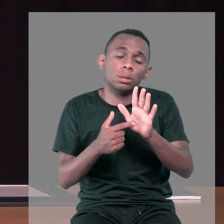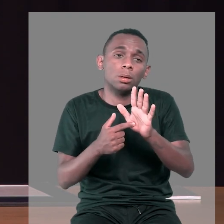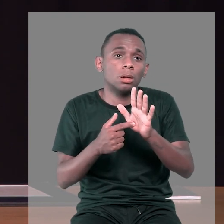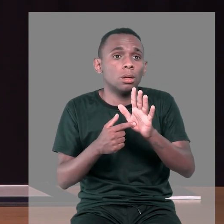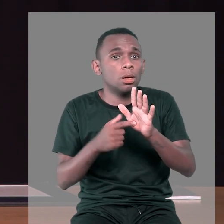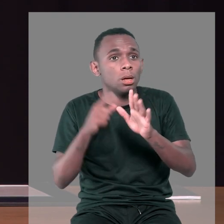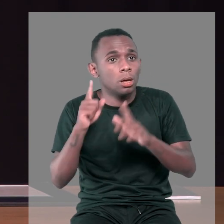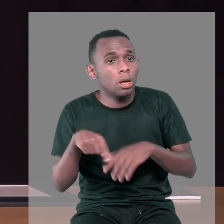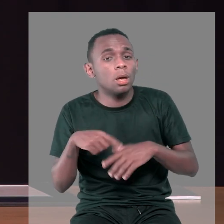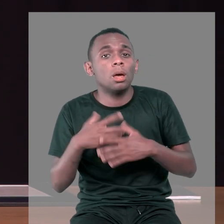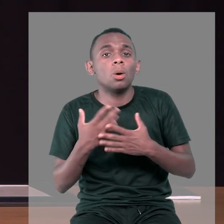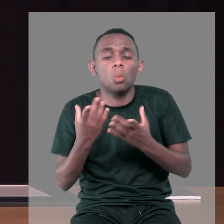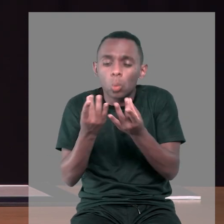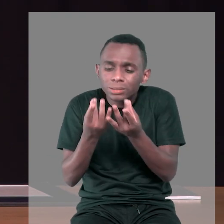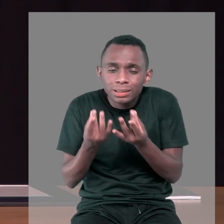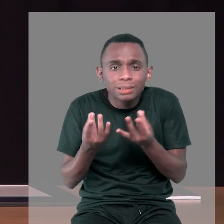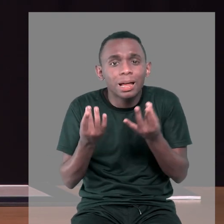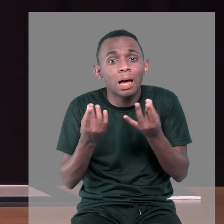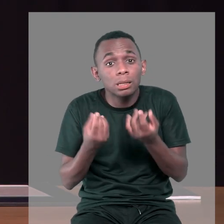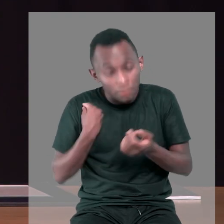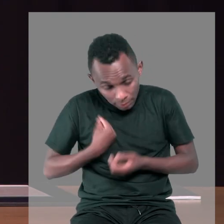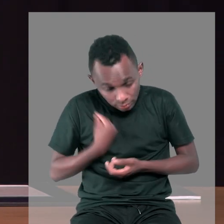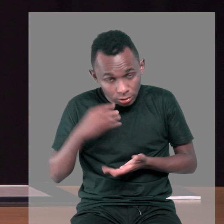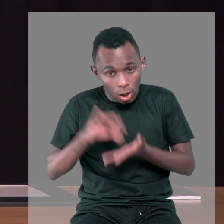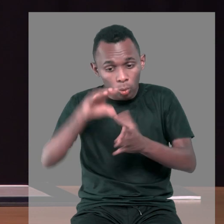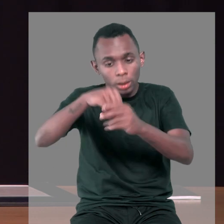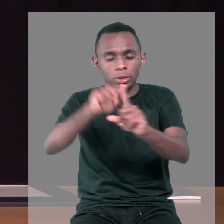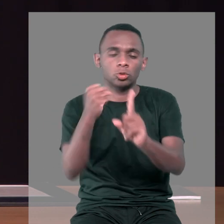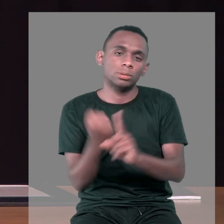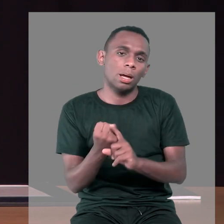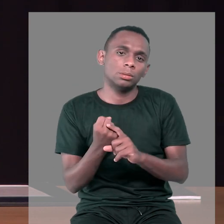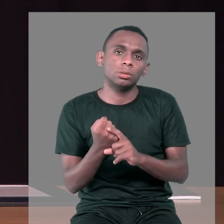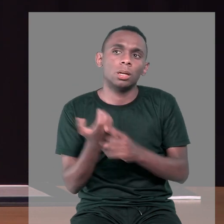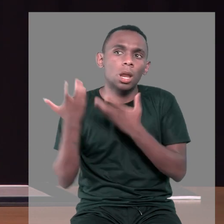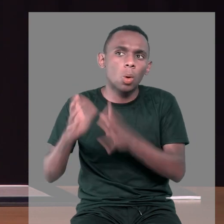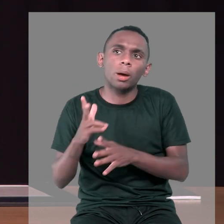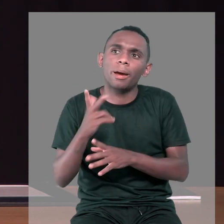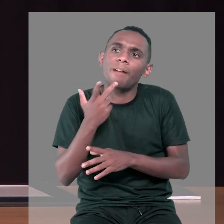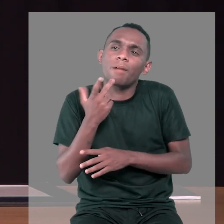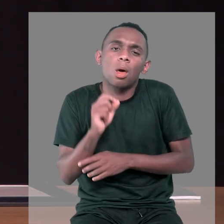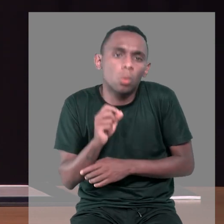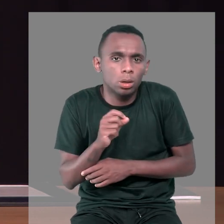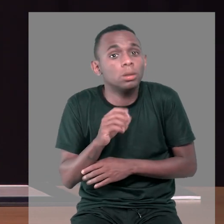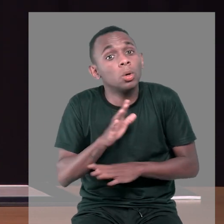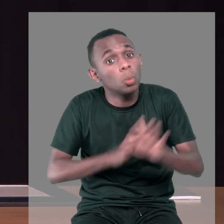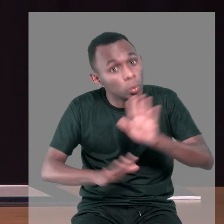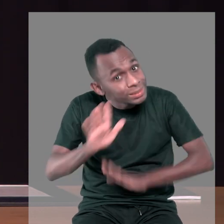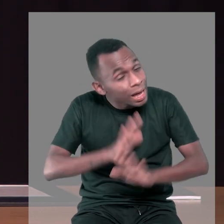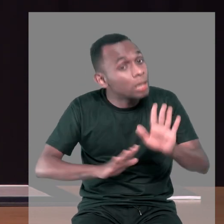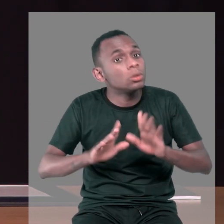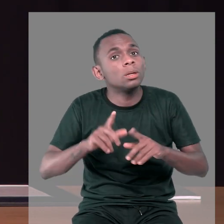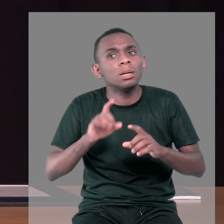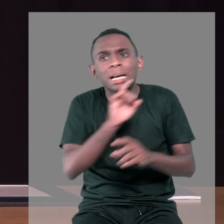em um elemento que esteja presente na sociedade. Ela não quer dizer, e ela tem cuidado com isso, ela não quer